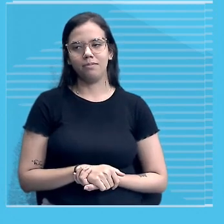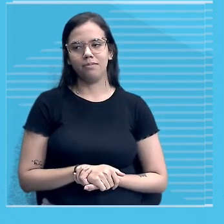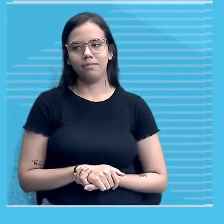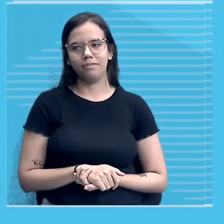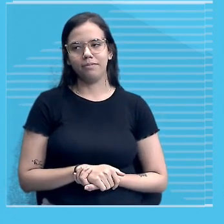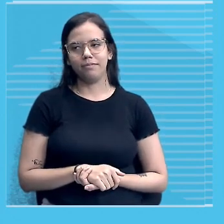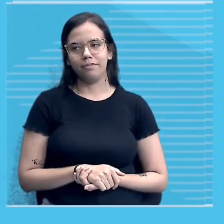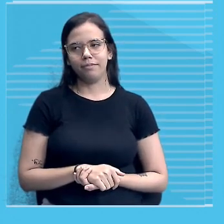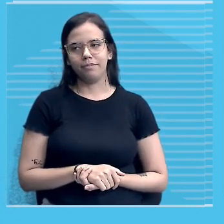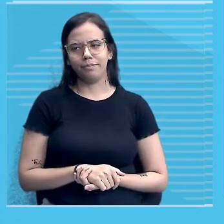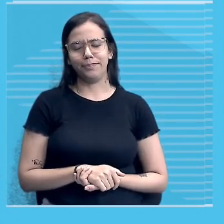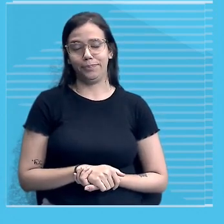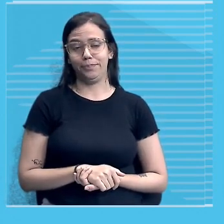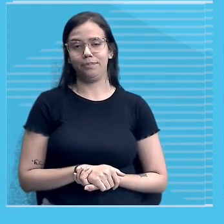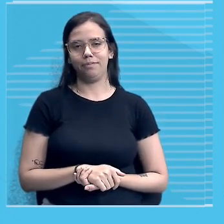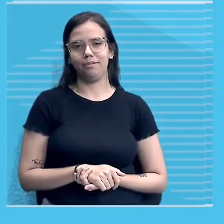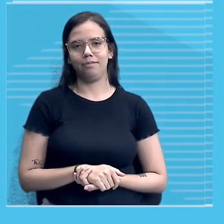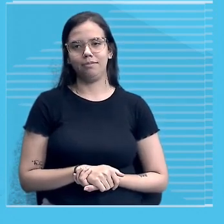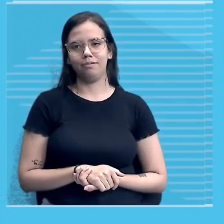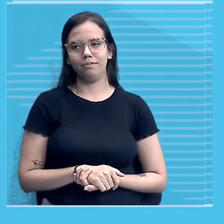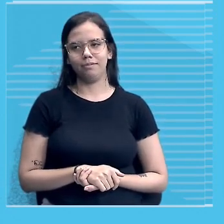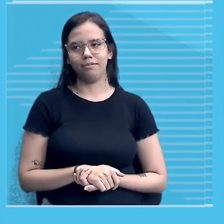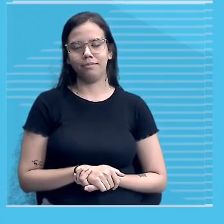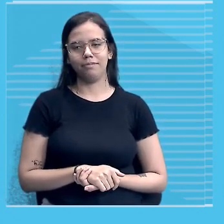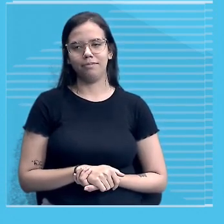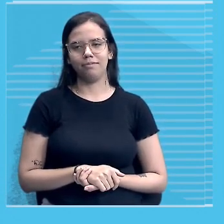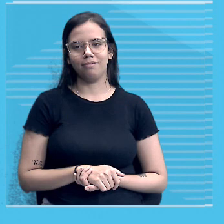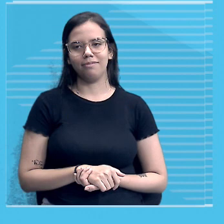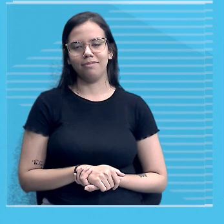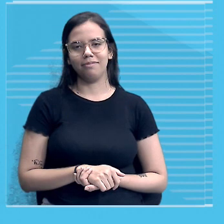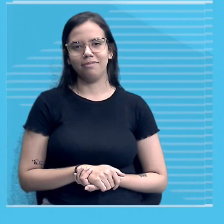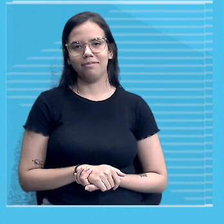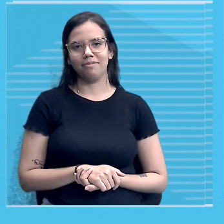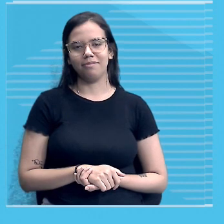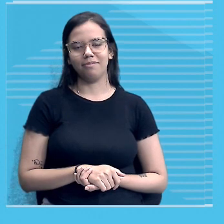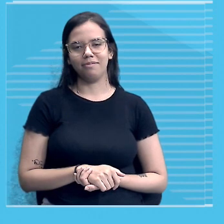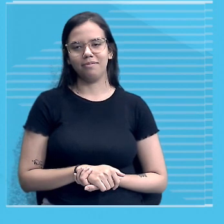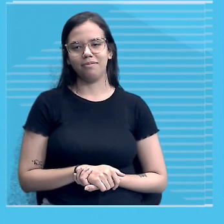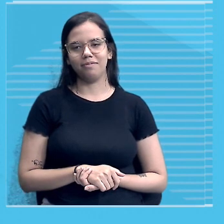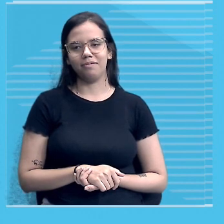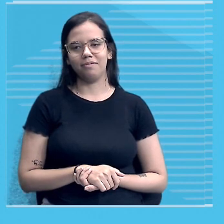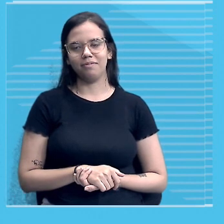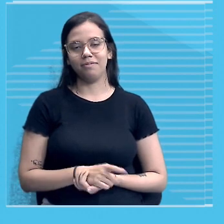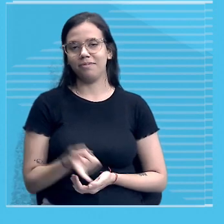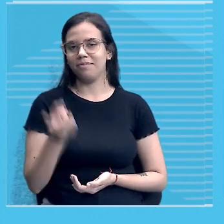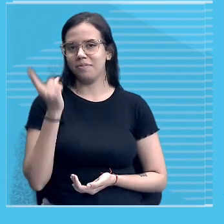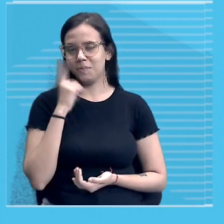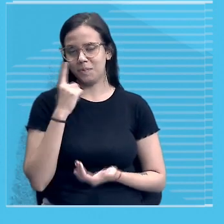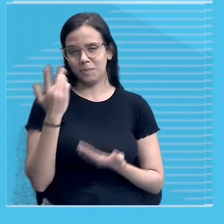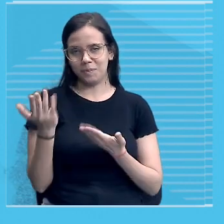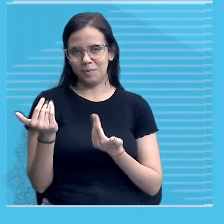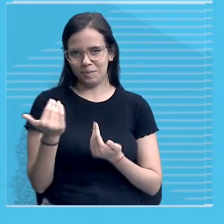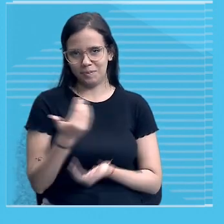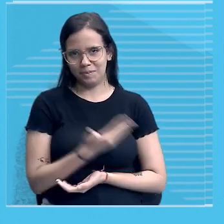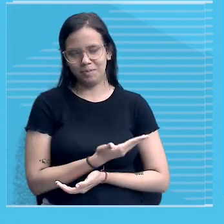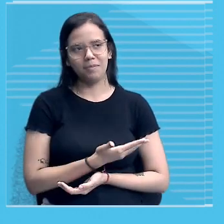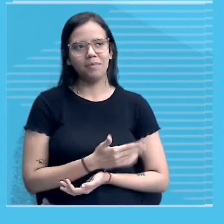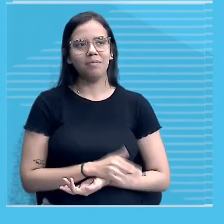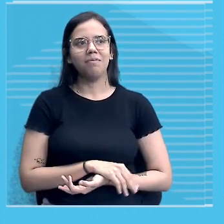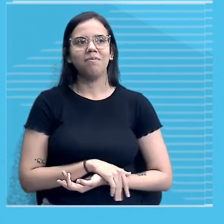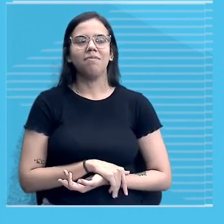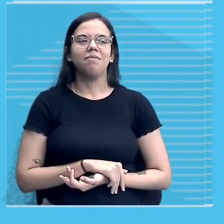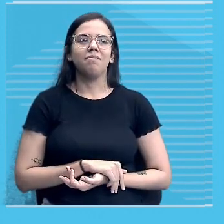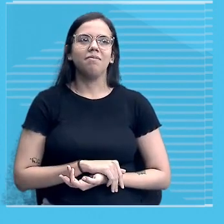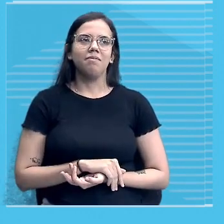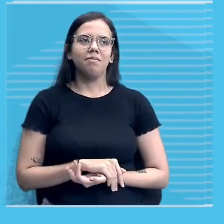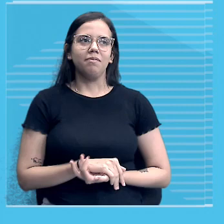eu vou ficar com esses não na minha cabeça né Então bora aqui já volta para cá um bora aqui ó